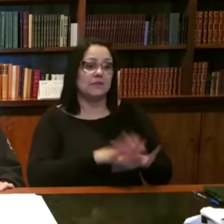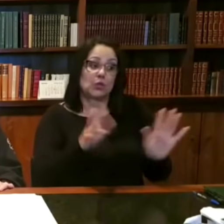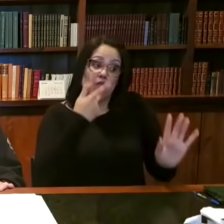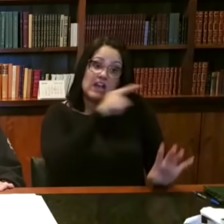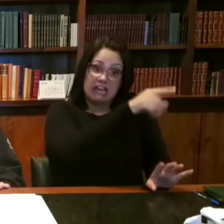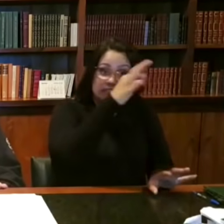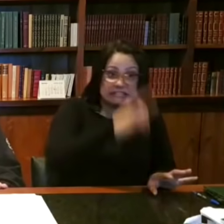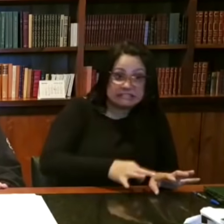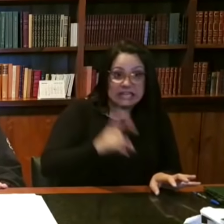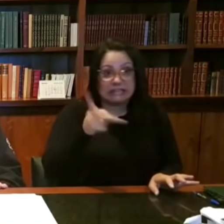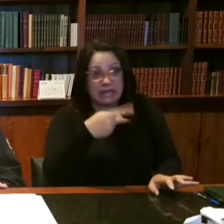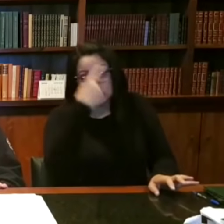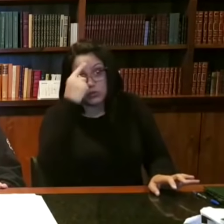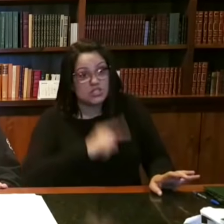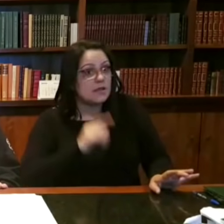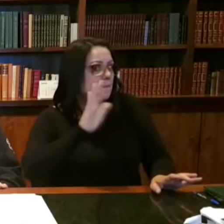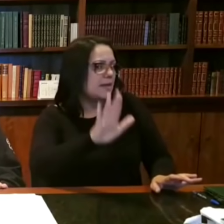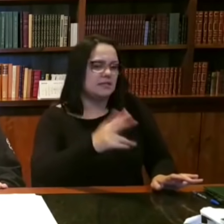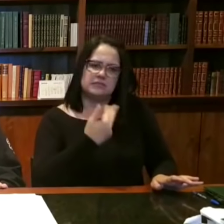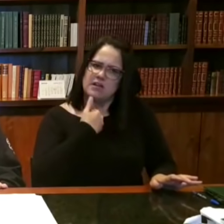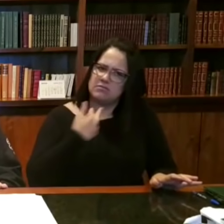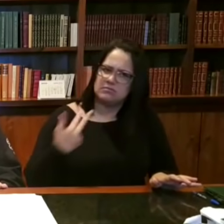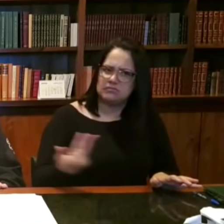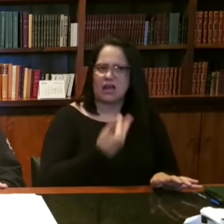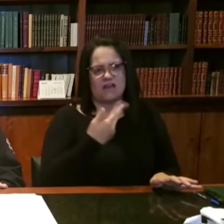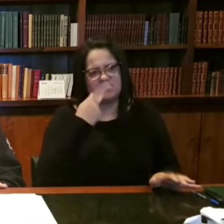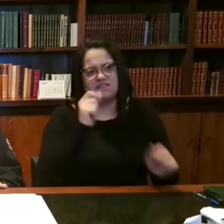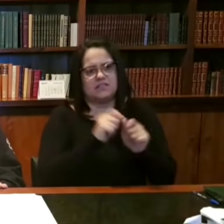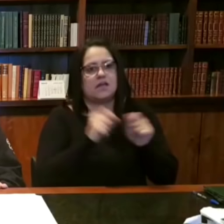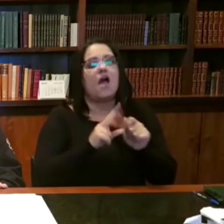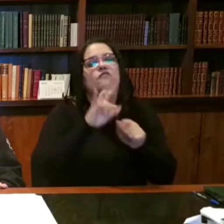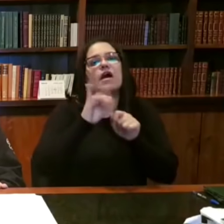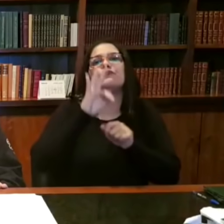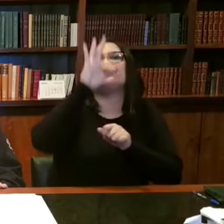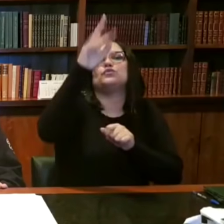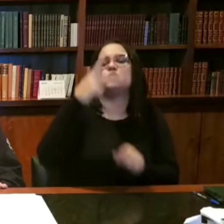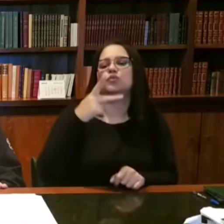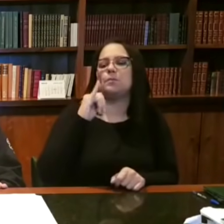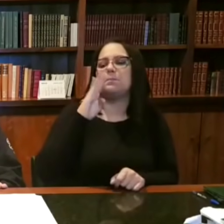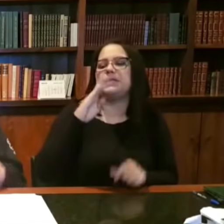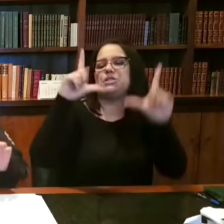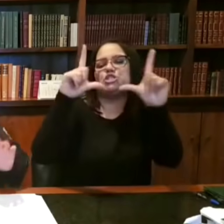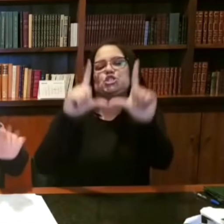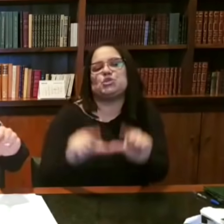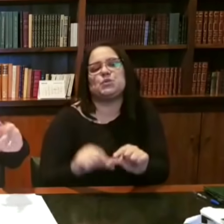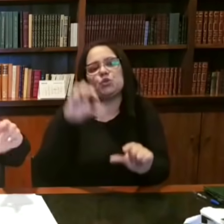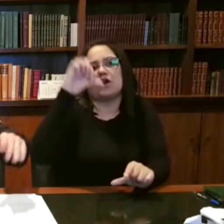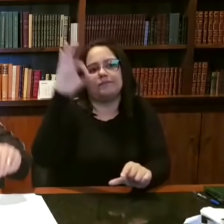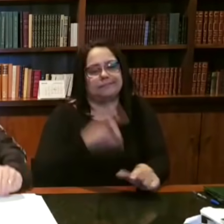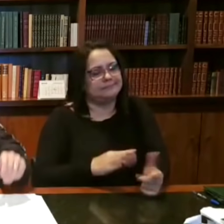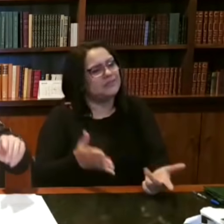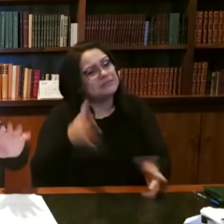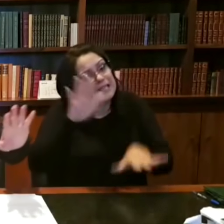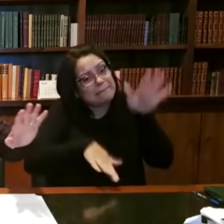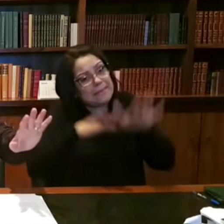que está errado nem que está certo. Só digo que não é possível fazer uma previsão dessa num momento como esse. E depende muito da gente. Por isso que